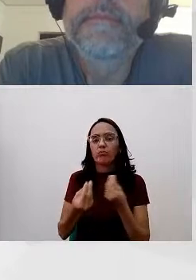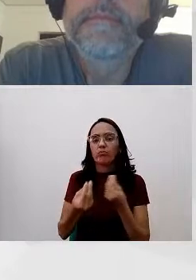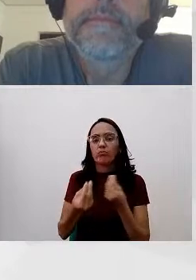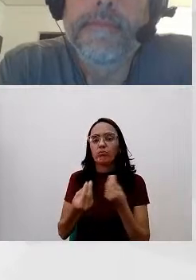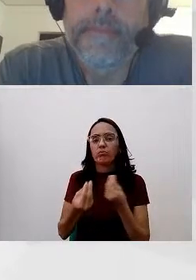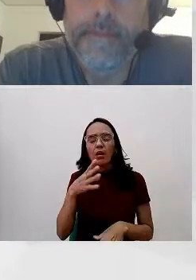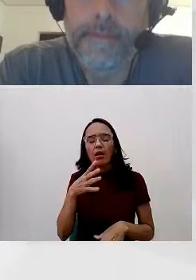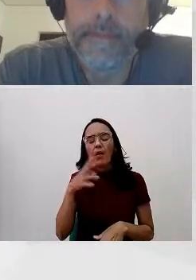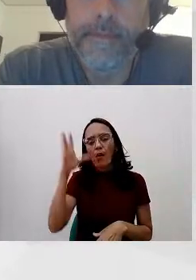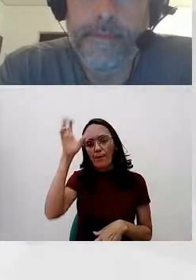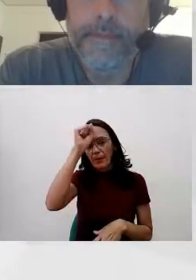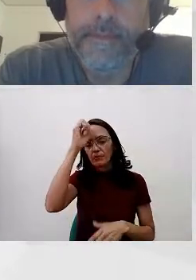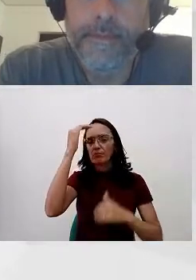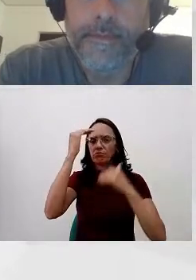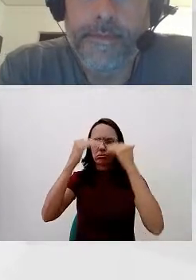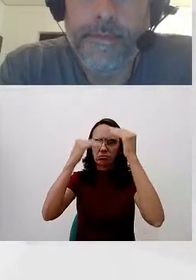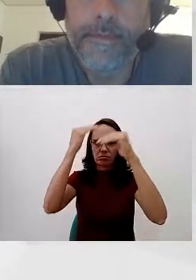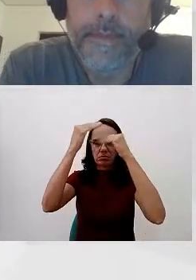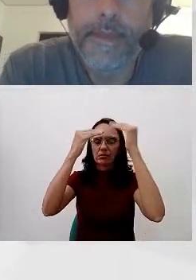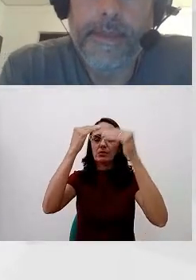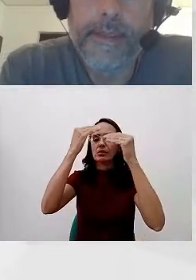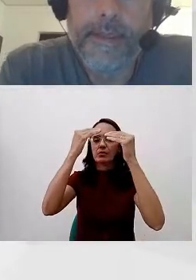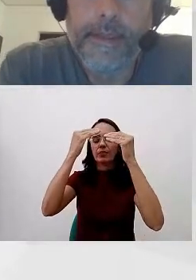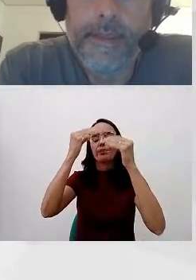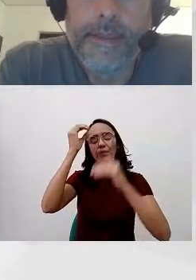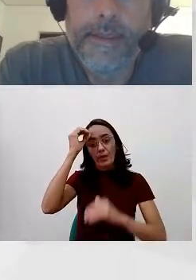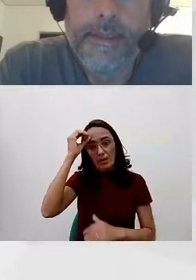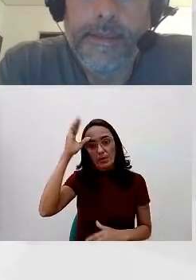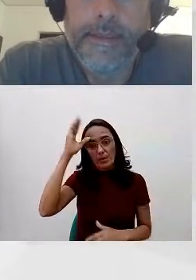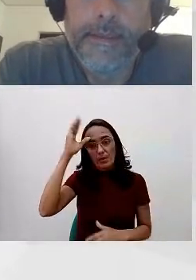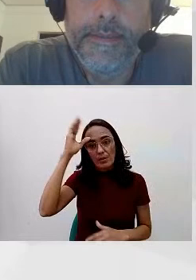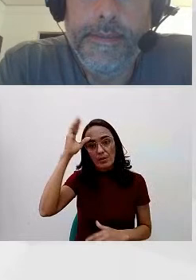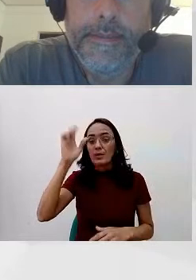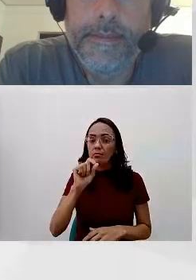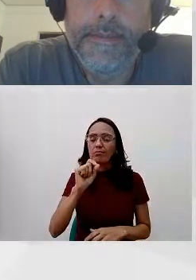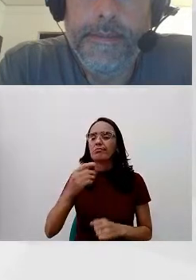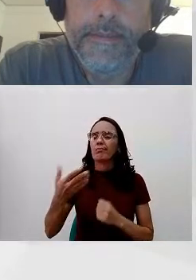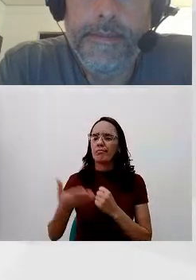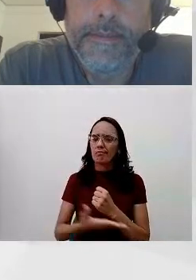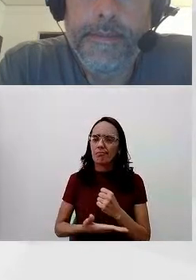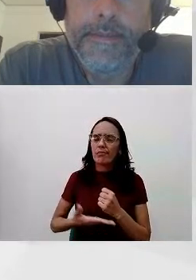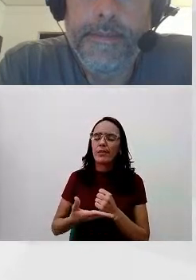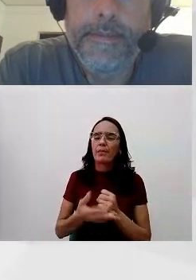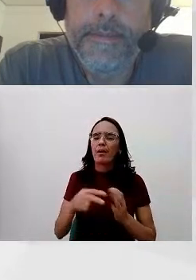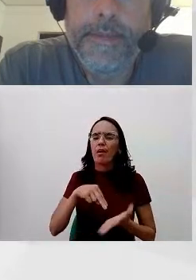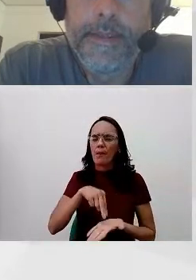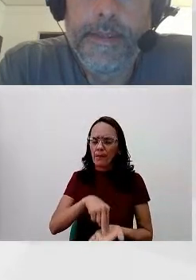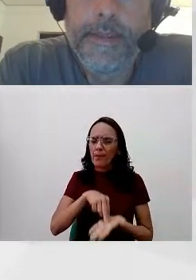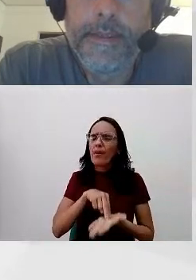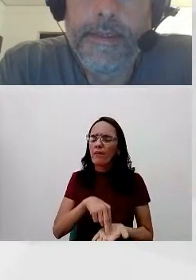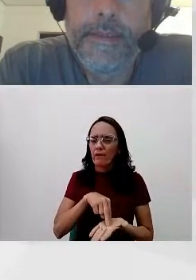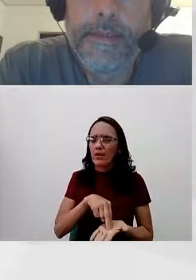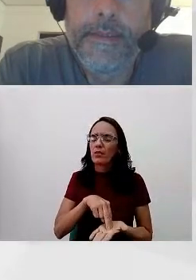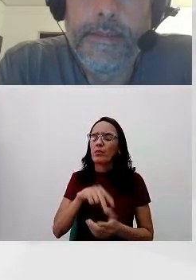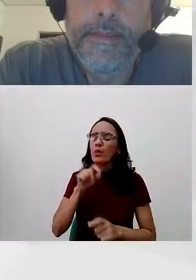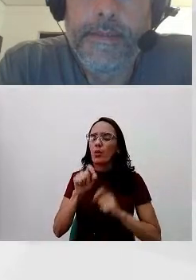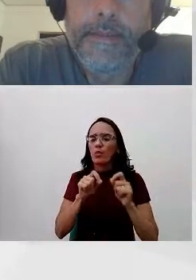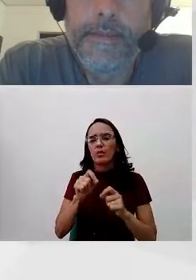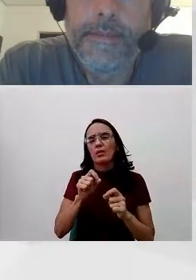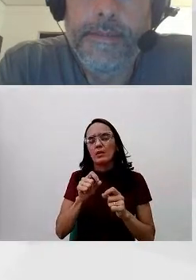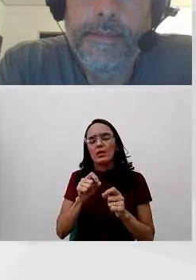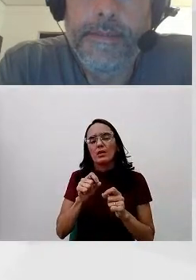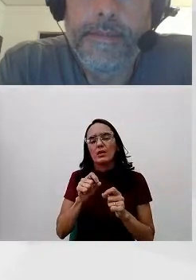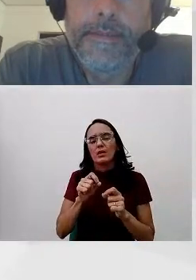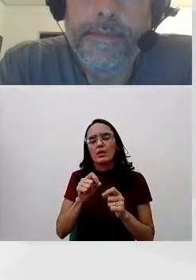requer, né, uma base bem sólida, né, de conhecimento matemático, estatístico, né? Então